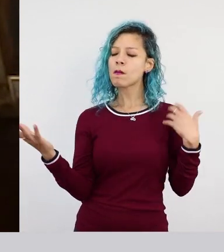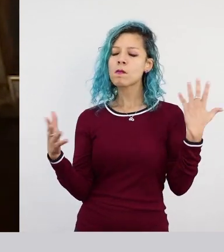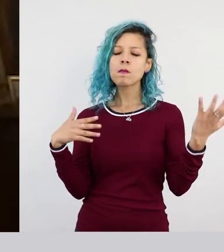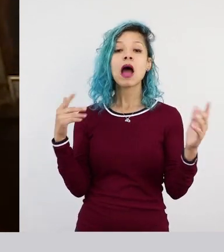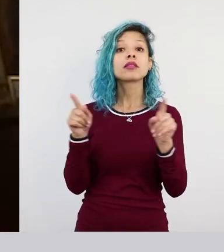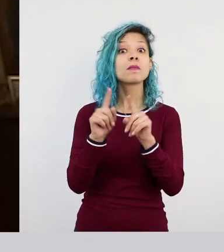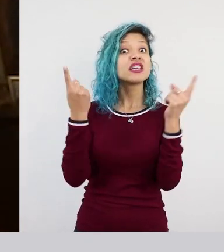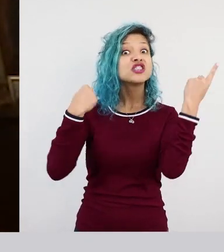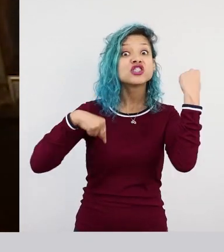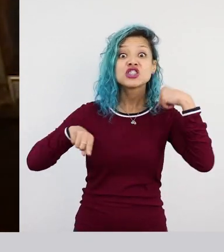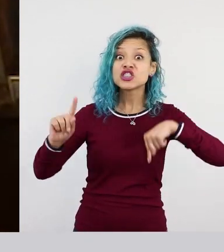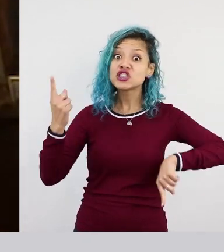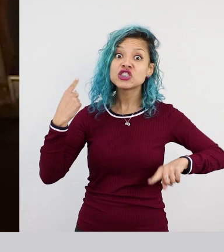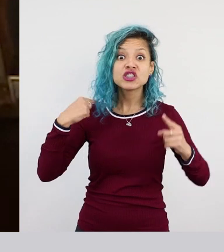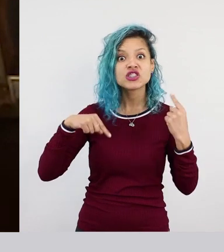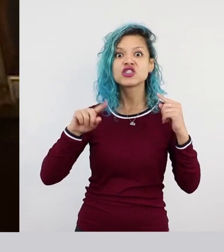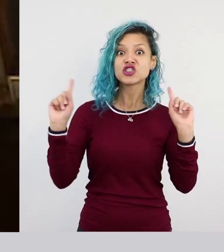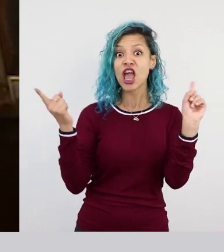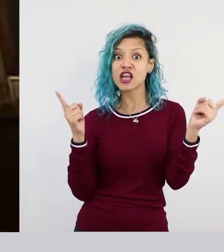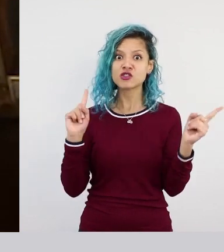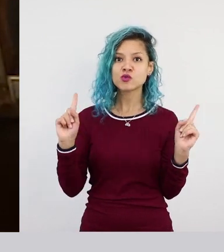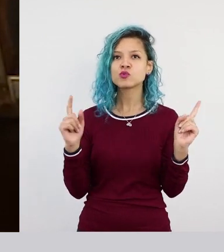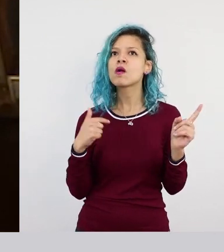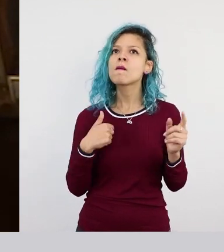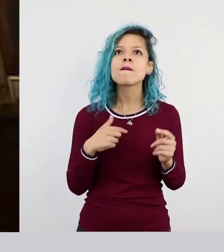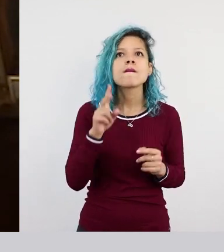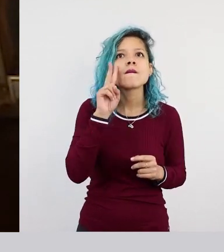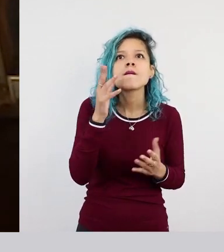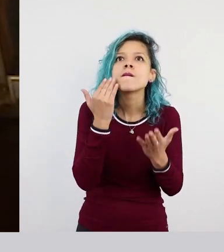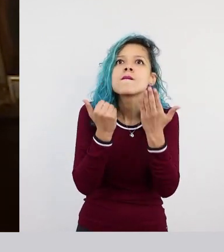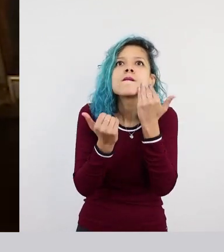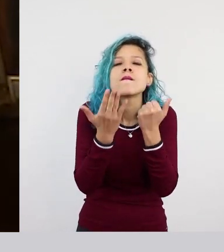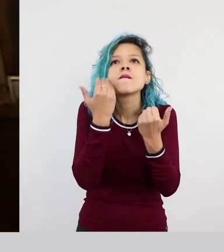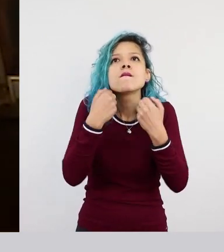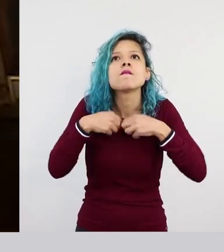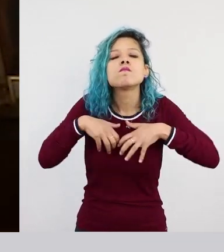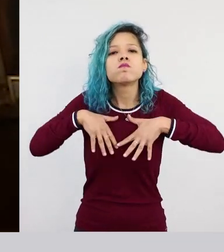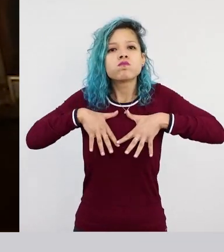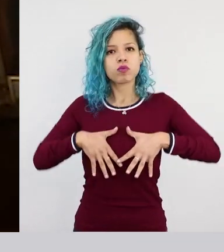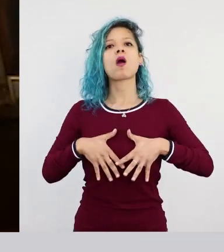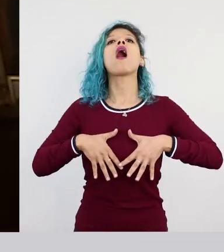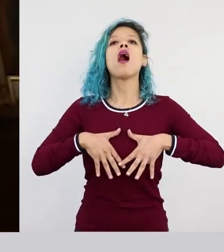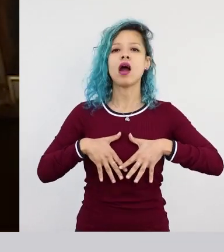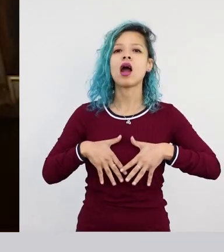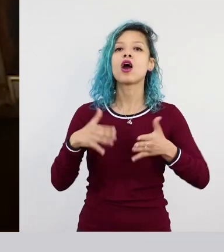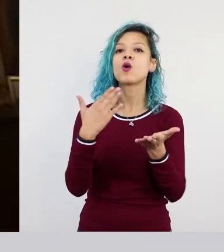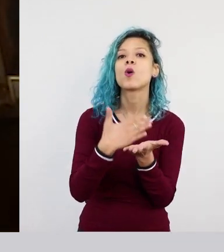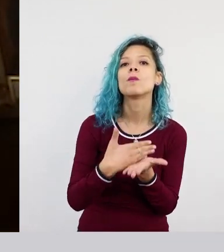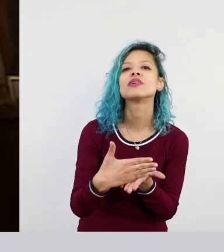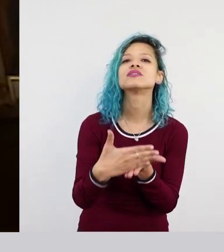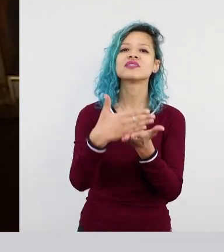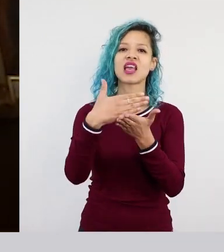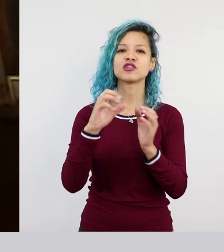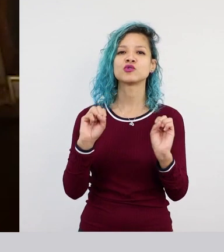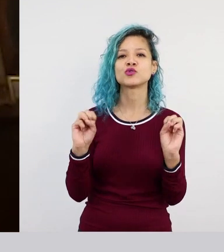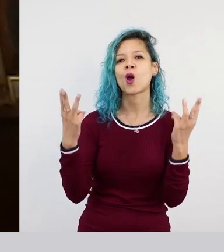usavam os gestos e eu absorvi aquilo tudo. Absorvi aquilo tudo e de lá eu